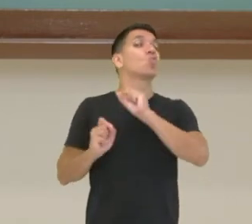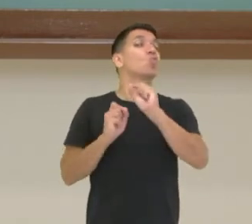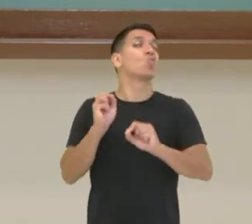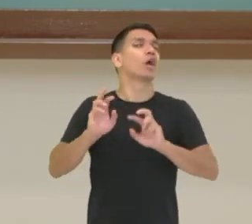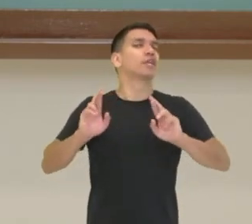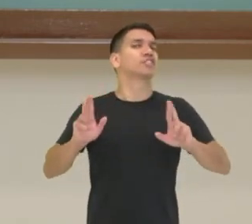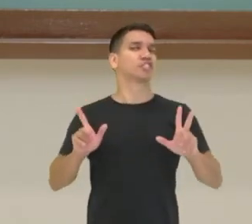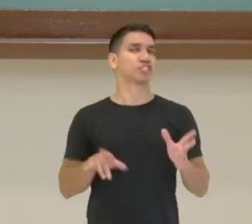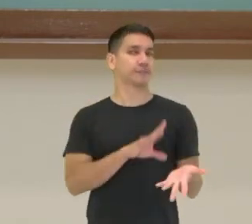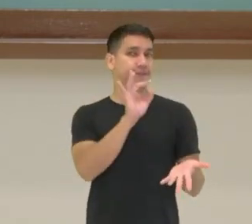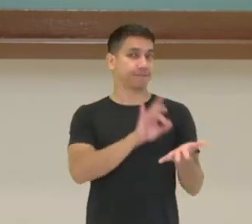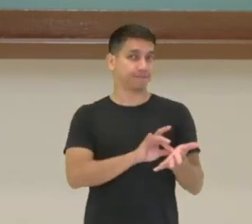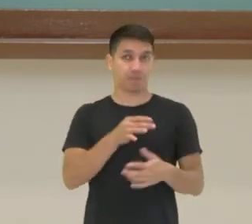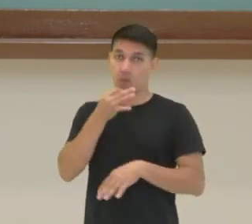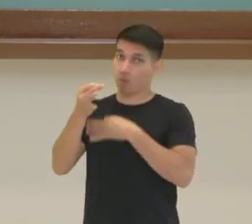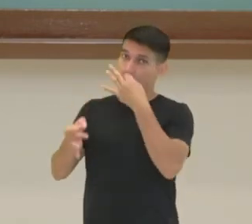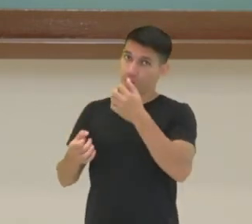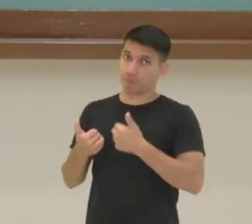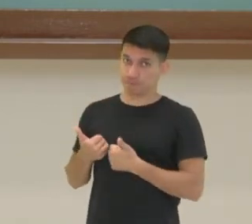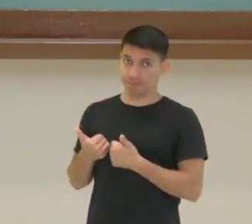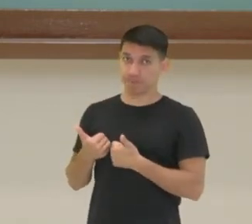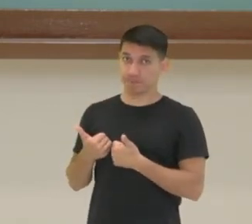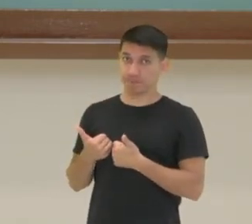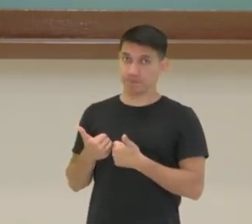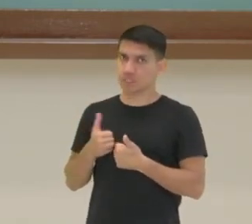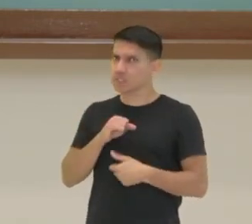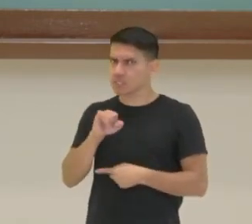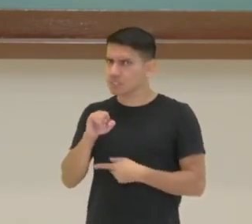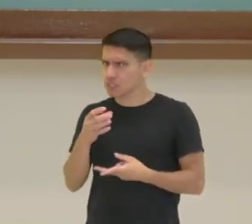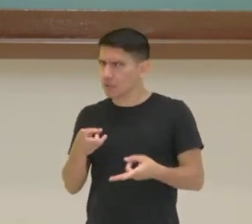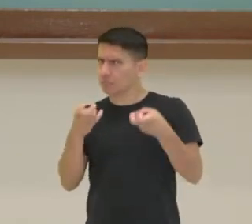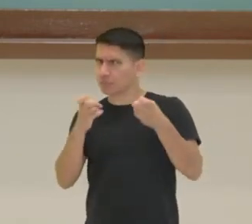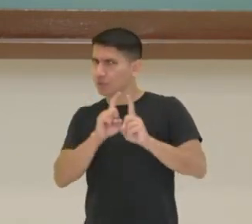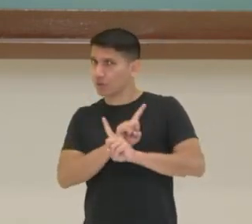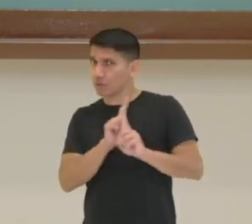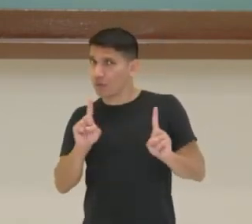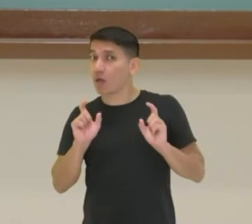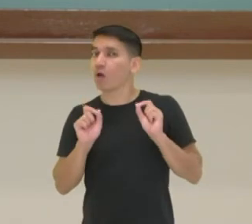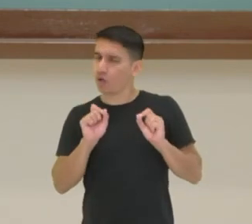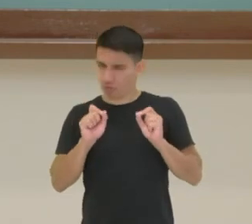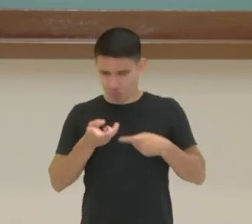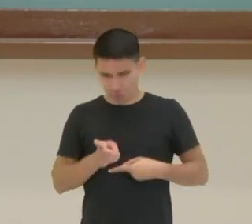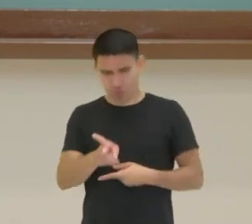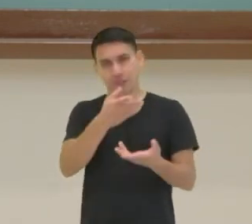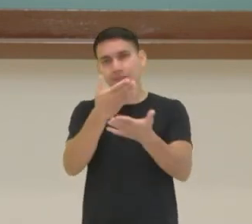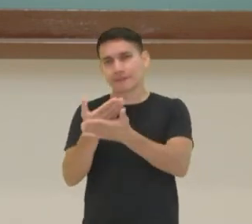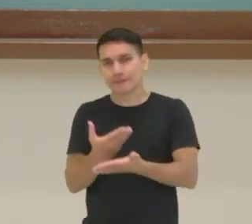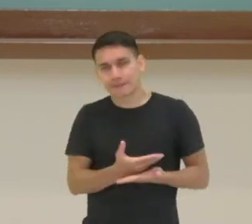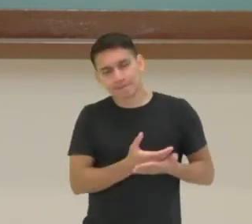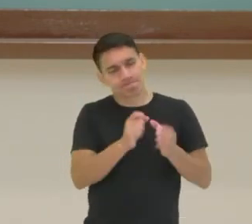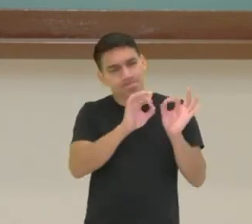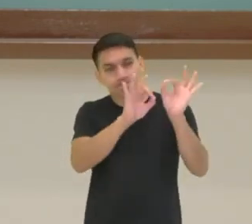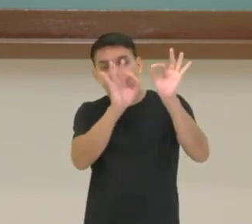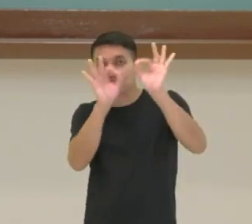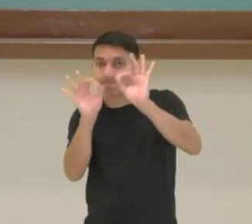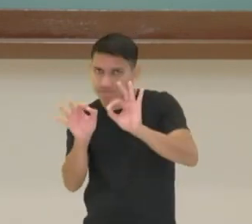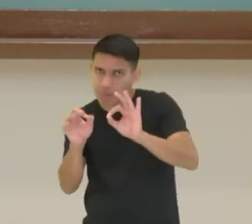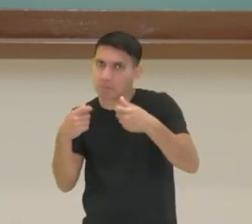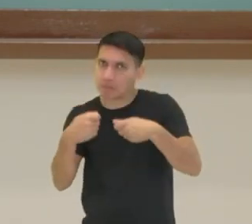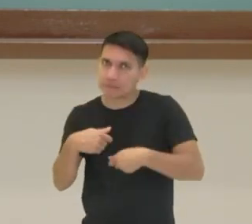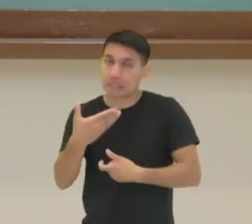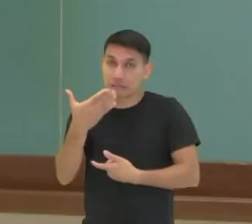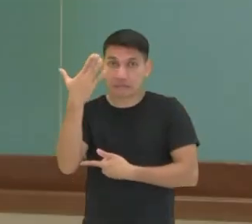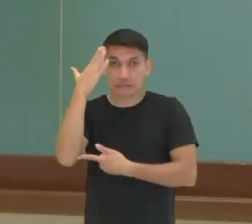que é a diferença entre o fato e a opinião, né? Se não percebeu, dá uma estudadinha melhor, né? Porque temos que saber